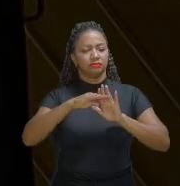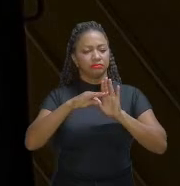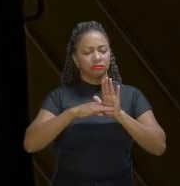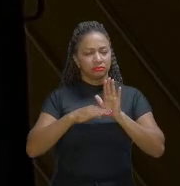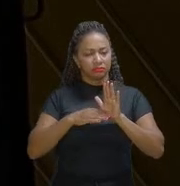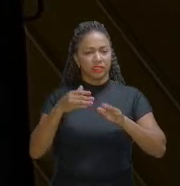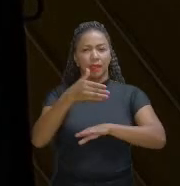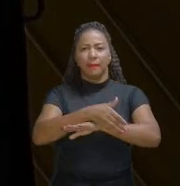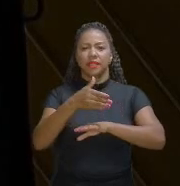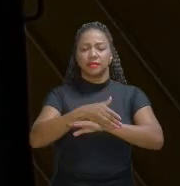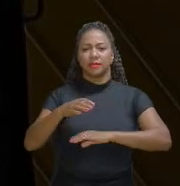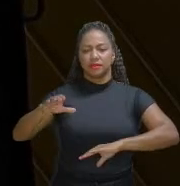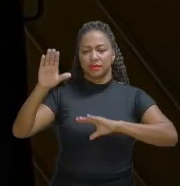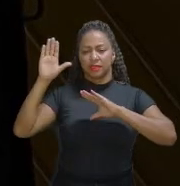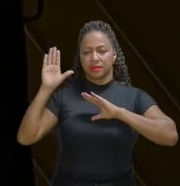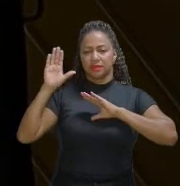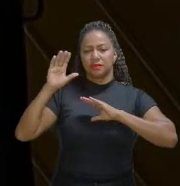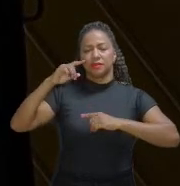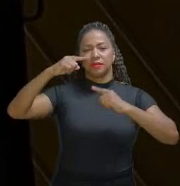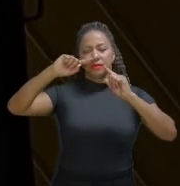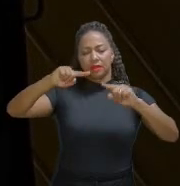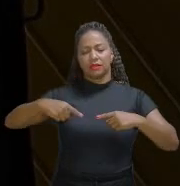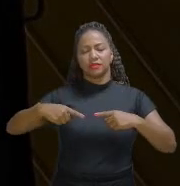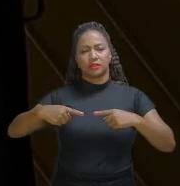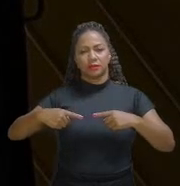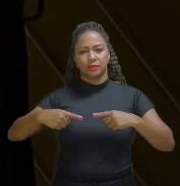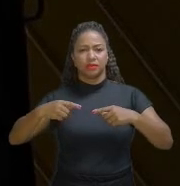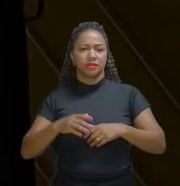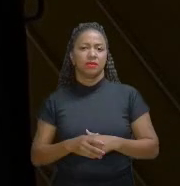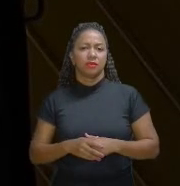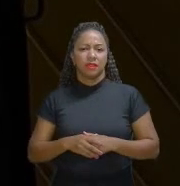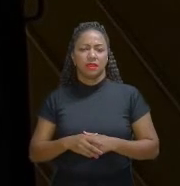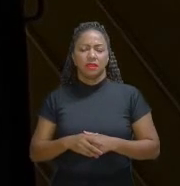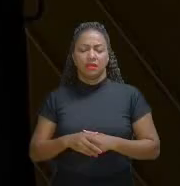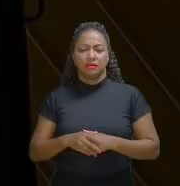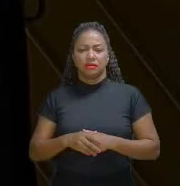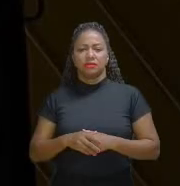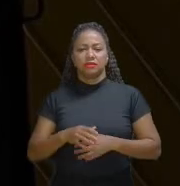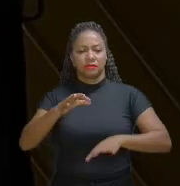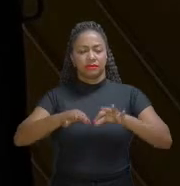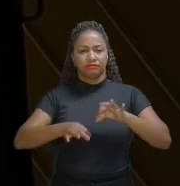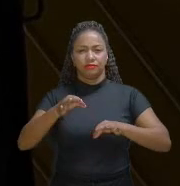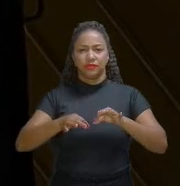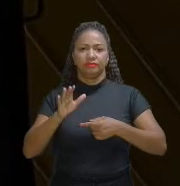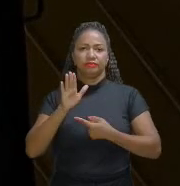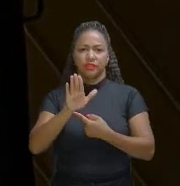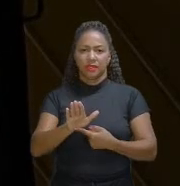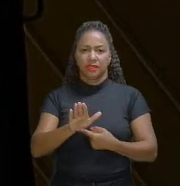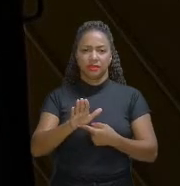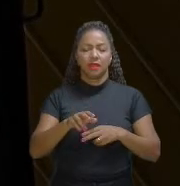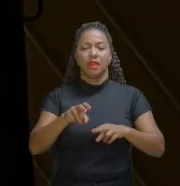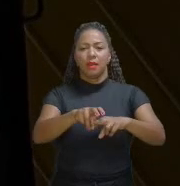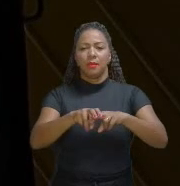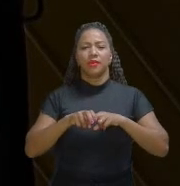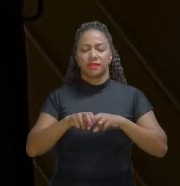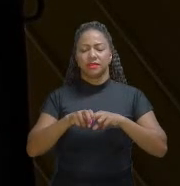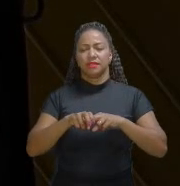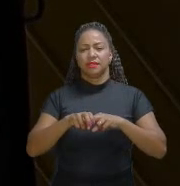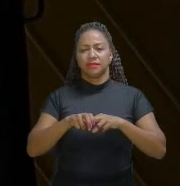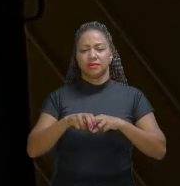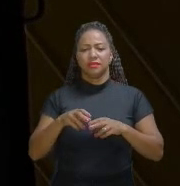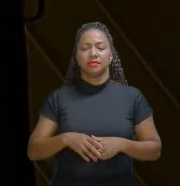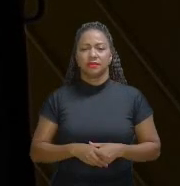efetiva participação das candidatas na disputa, não se verificando sinais de simulação presentes nos julgados referidos. E por